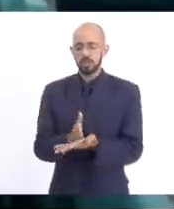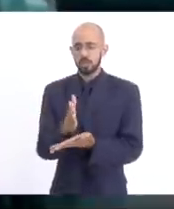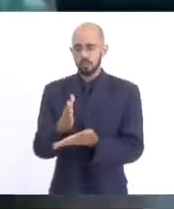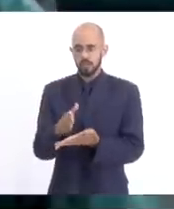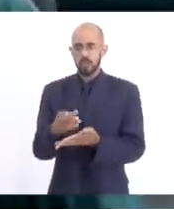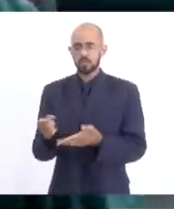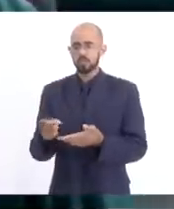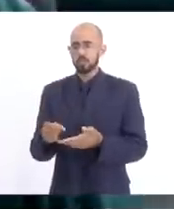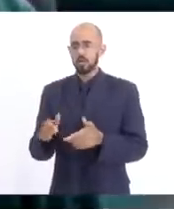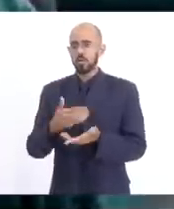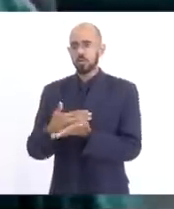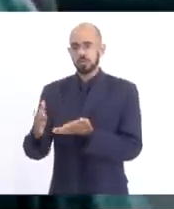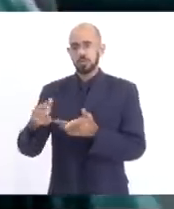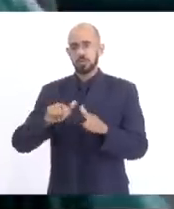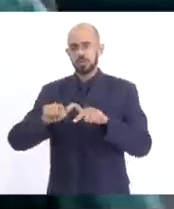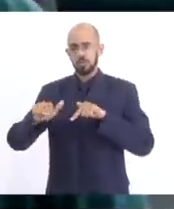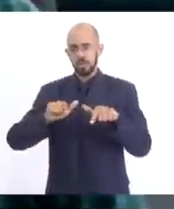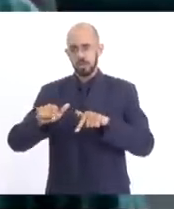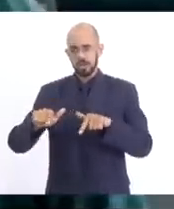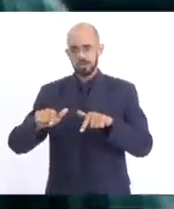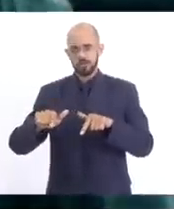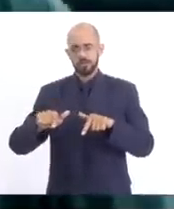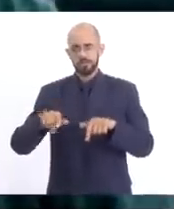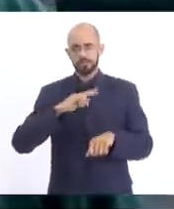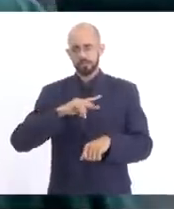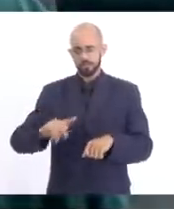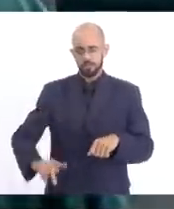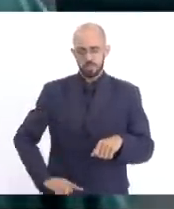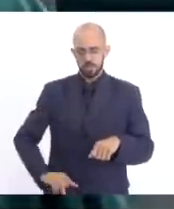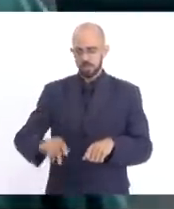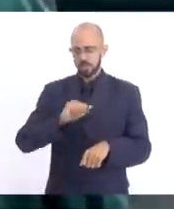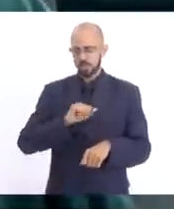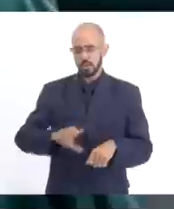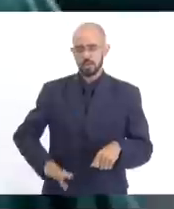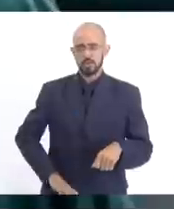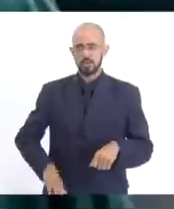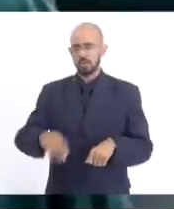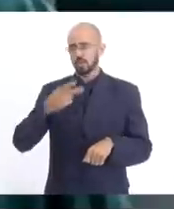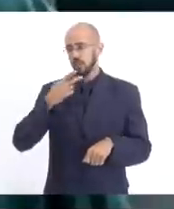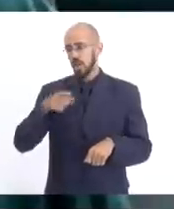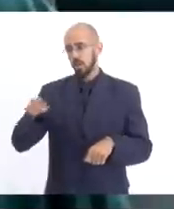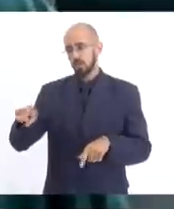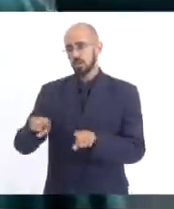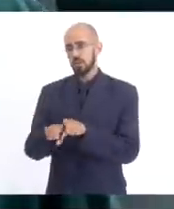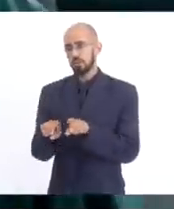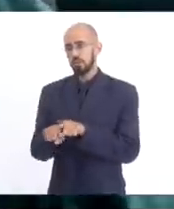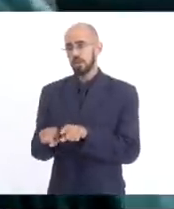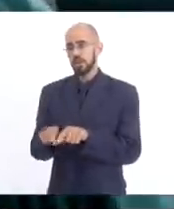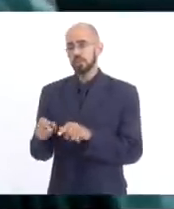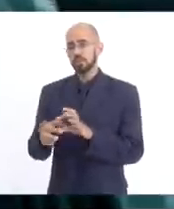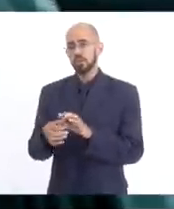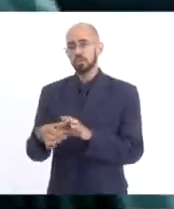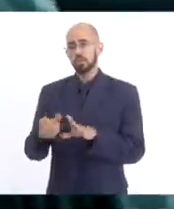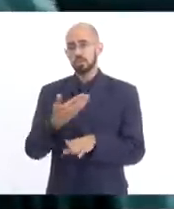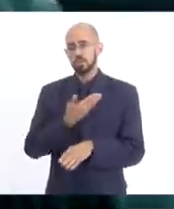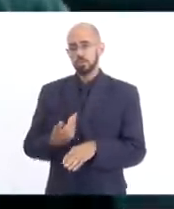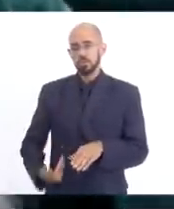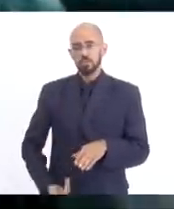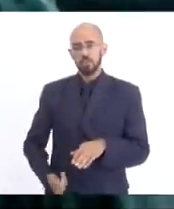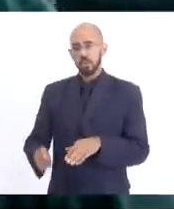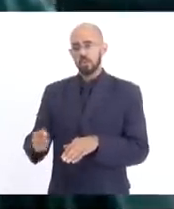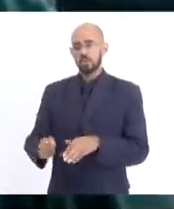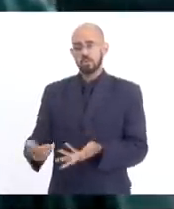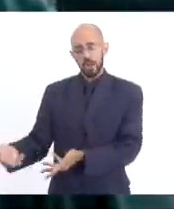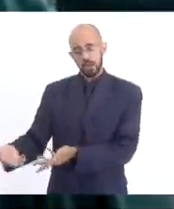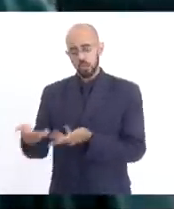André Siciliano disse que é válido, porque os da segurança também foram aprovados, e a gente autorizaria o governo a chamar pelo menos uns